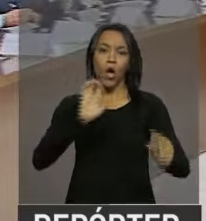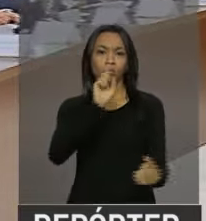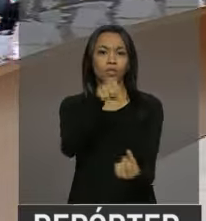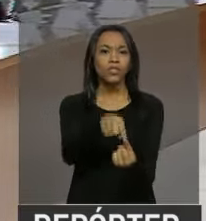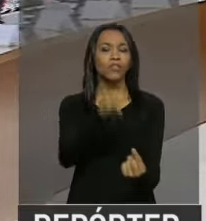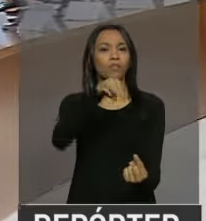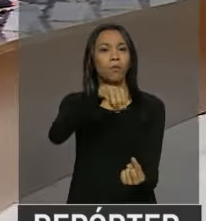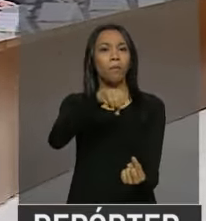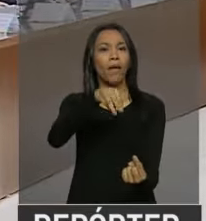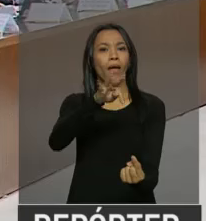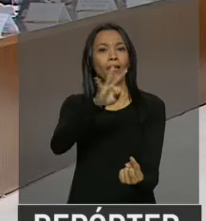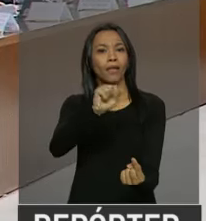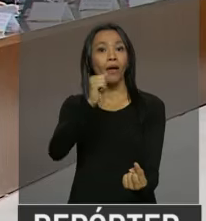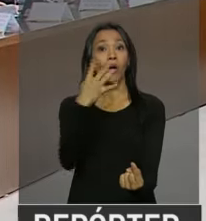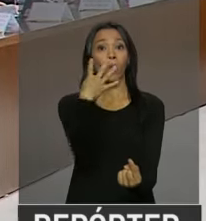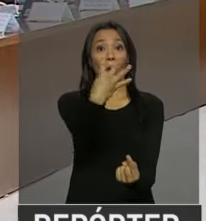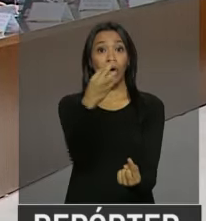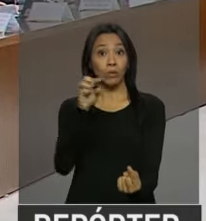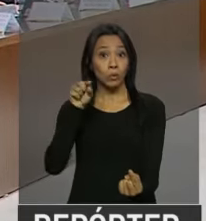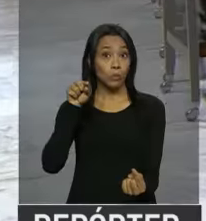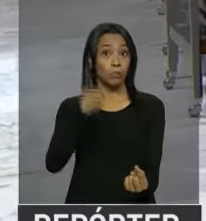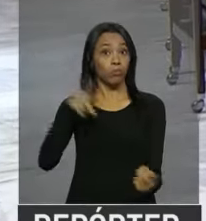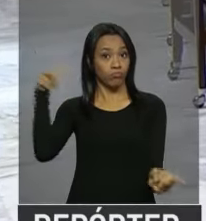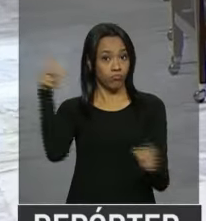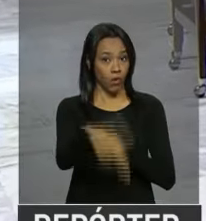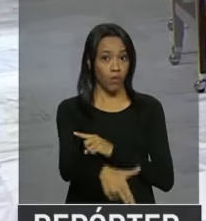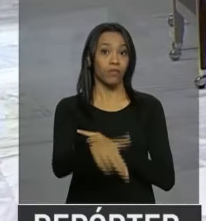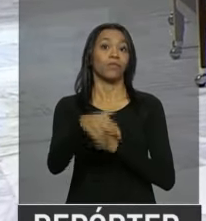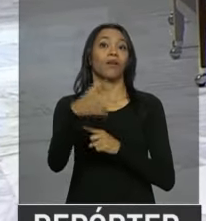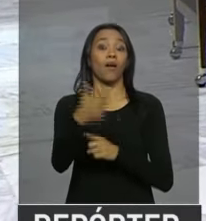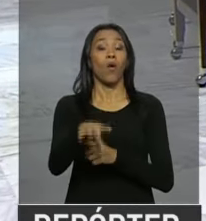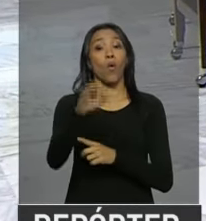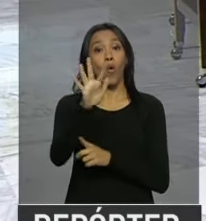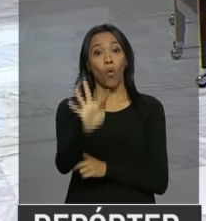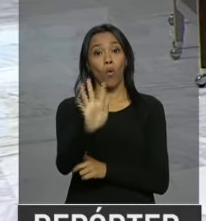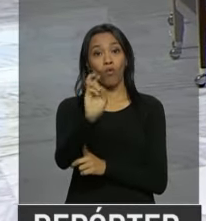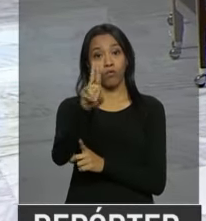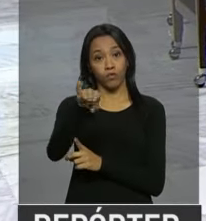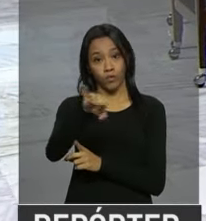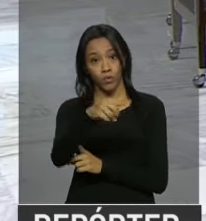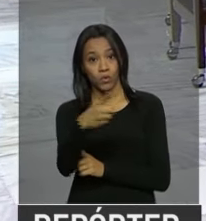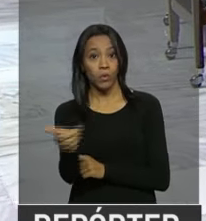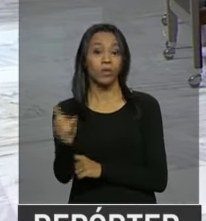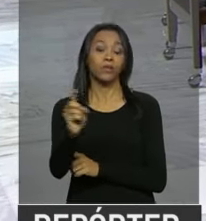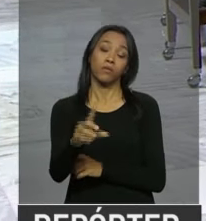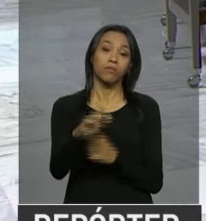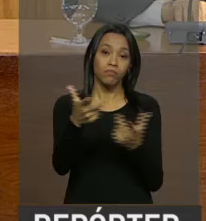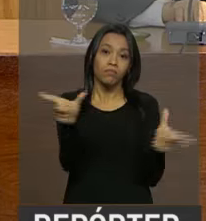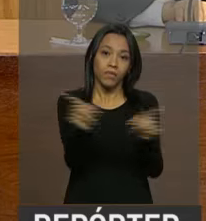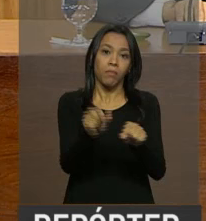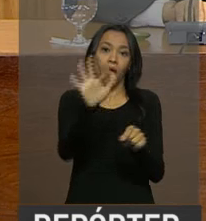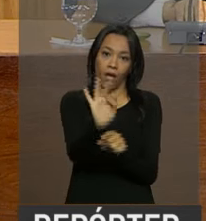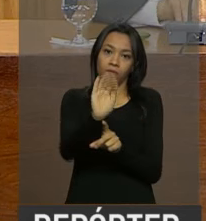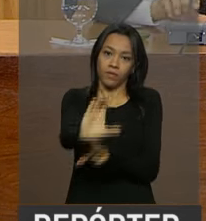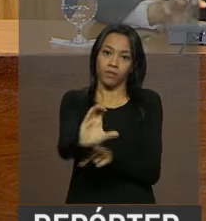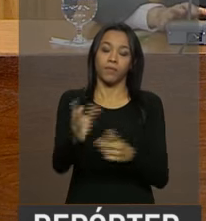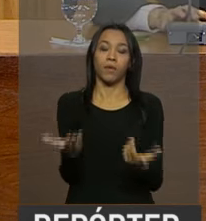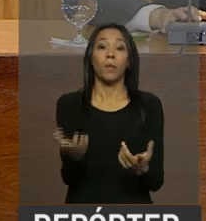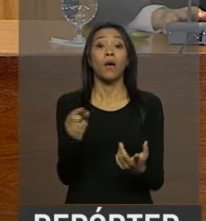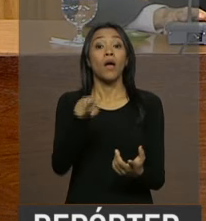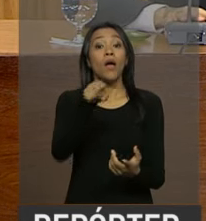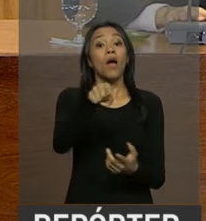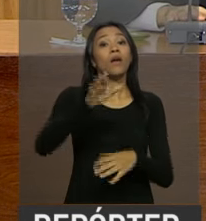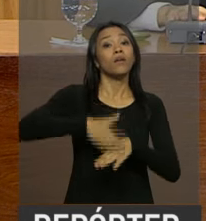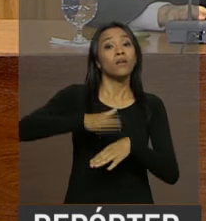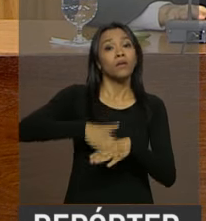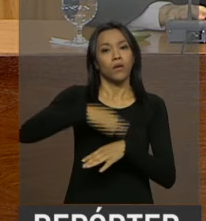de cortar 4.000 cargos em comissão ou funções gratificadas até o fim deste ano. A orientação do